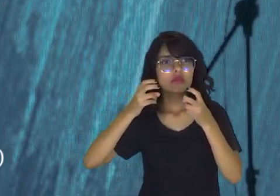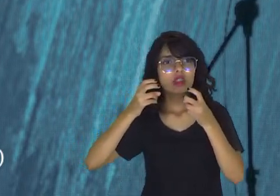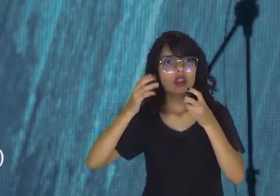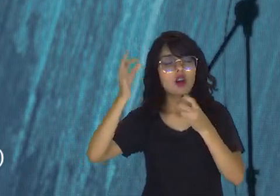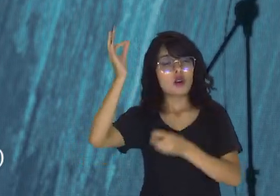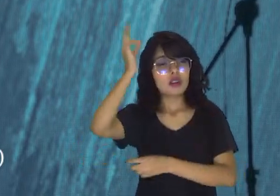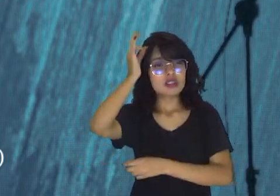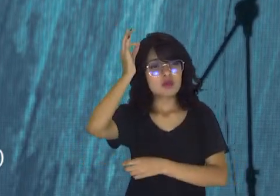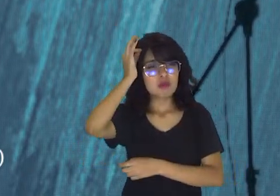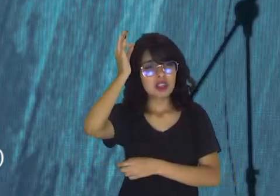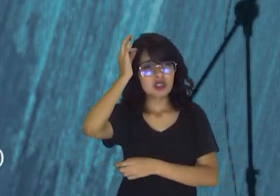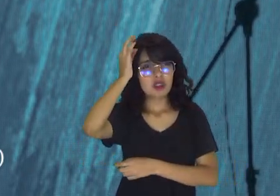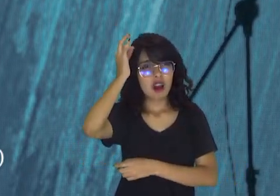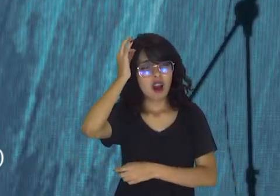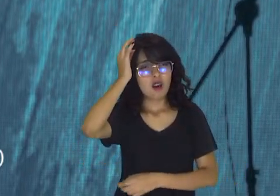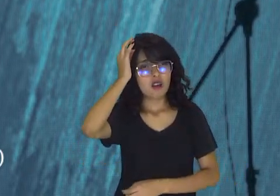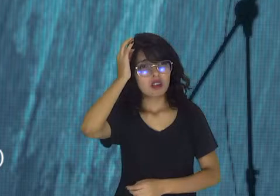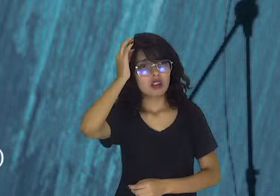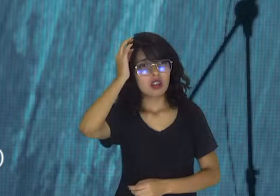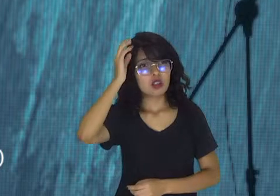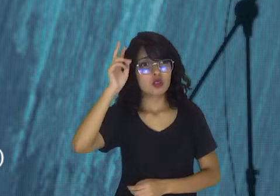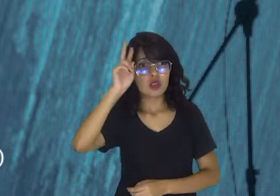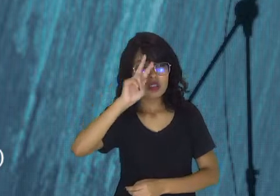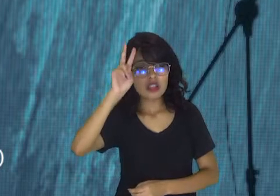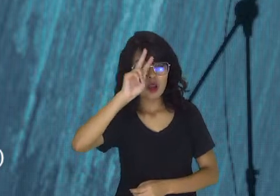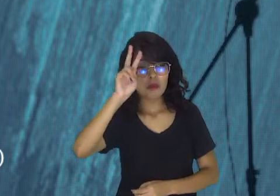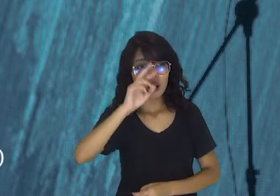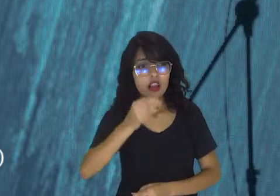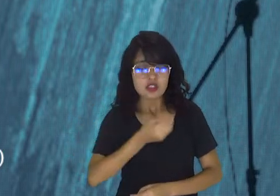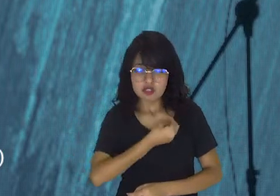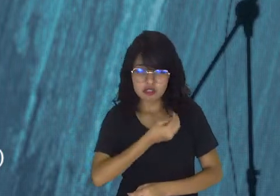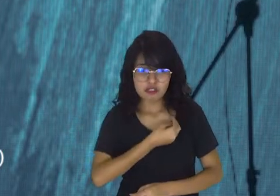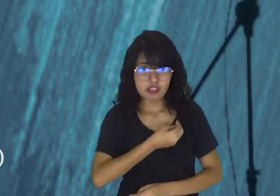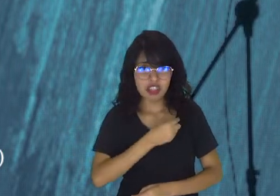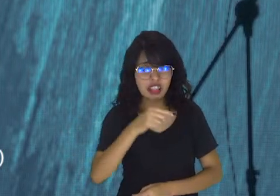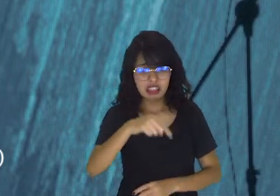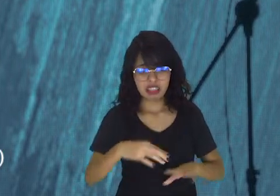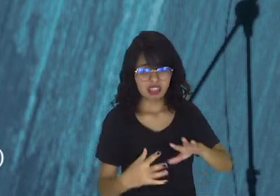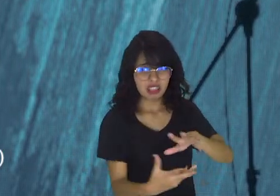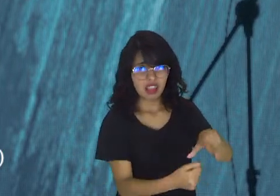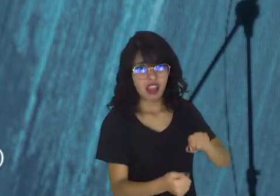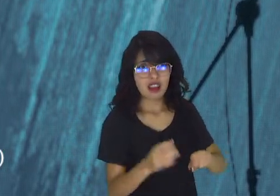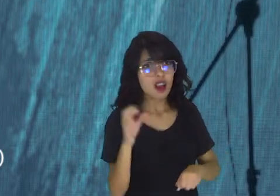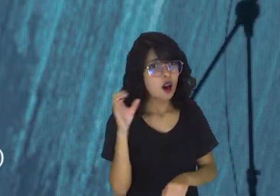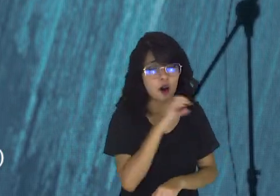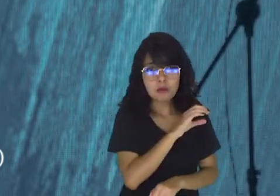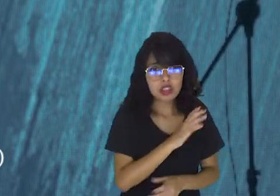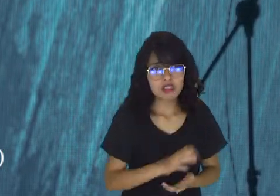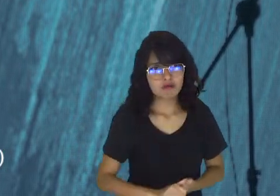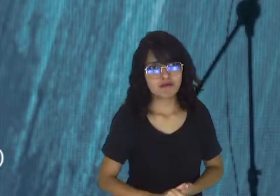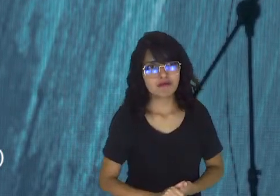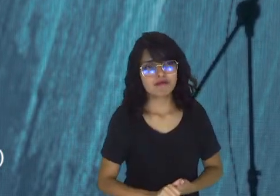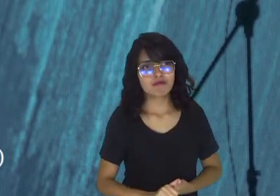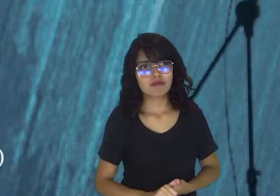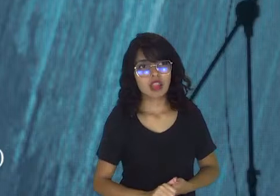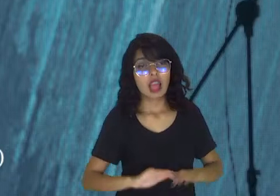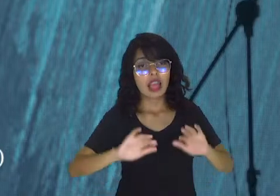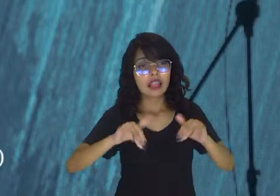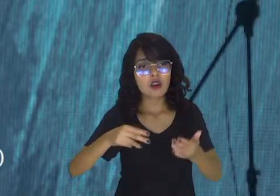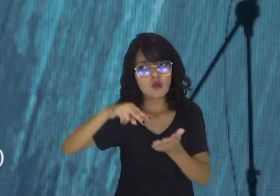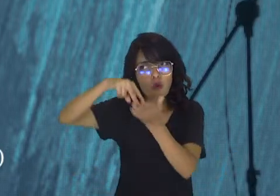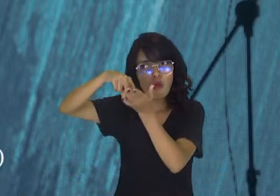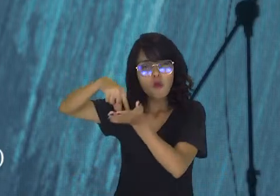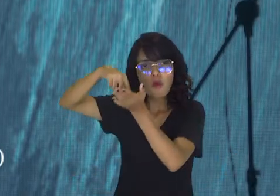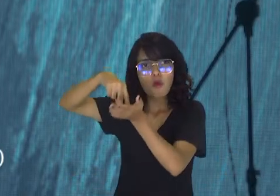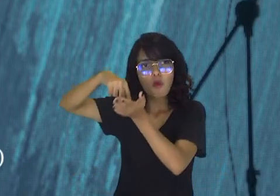de transitoriedade nessa terra. A gente não firma muitas raízes nessa terra, a gente firma raízes na eternidade,